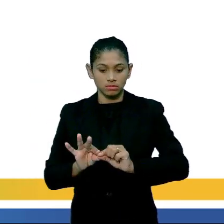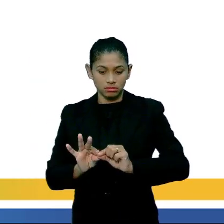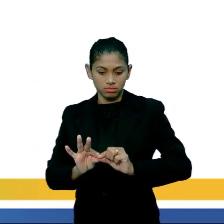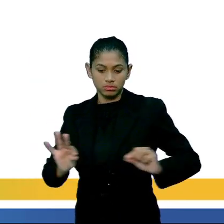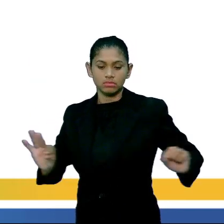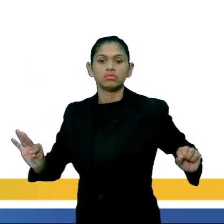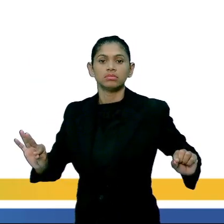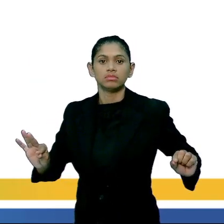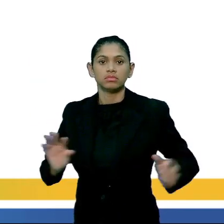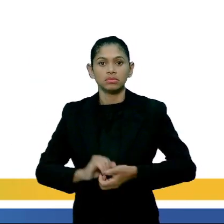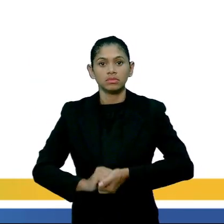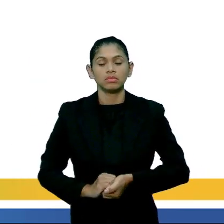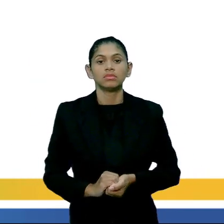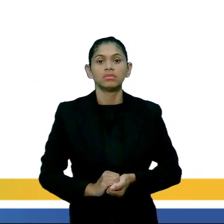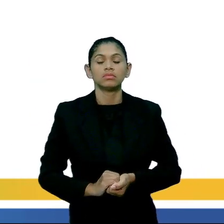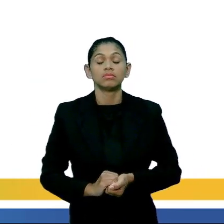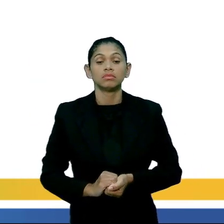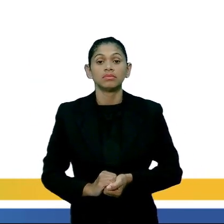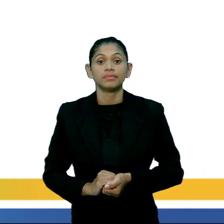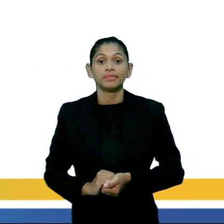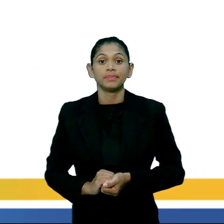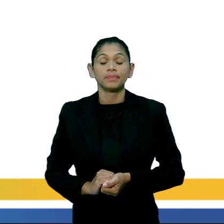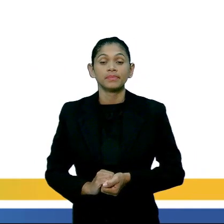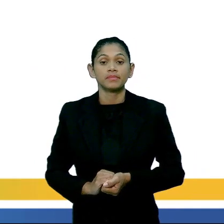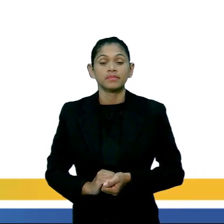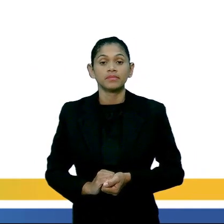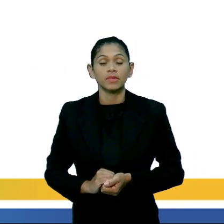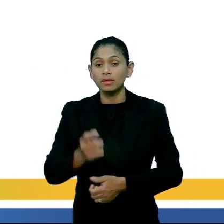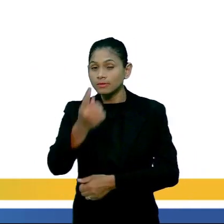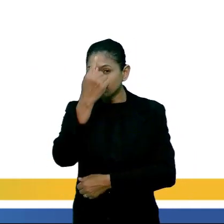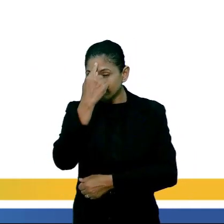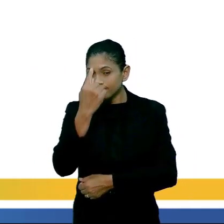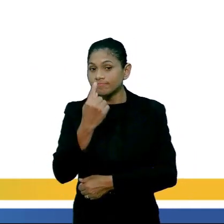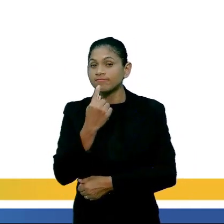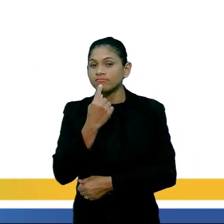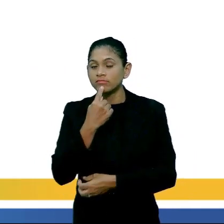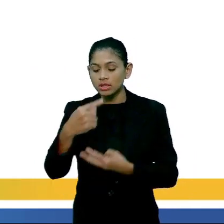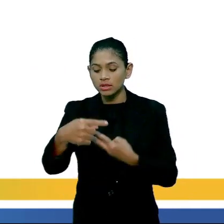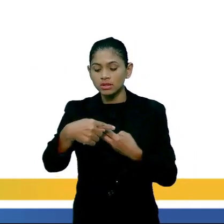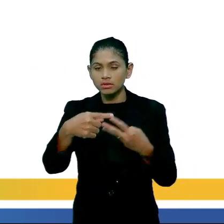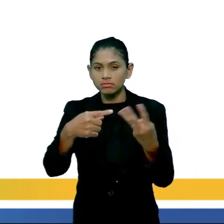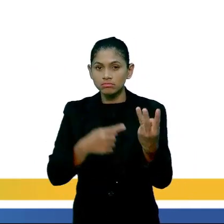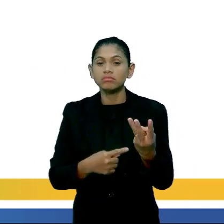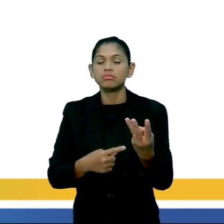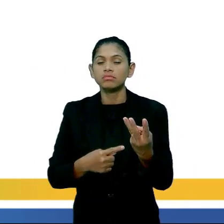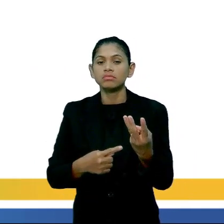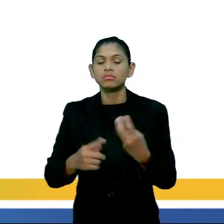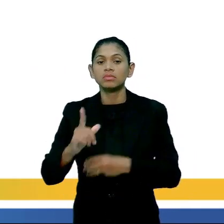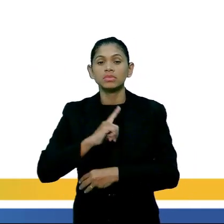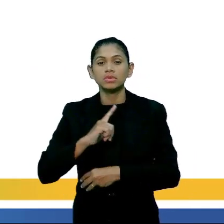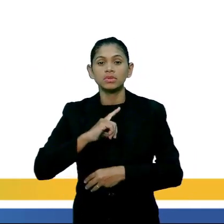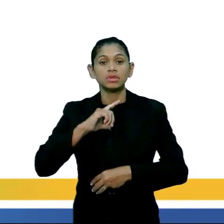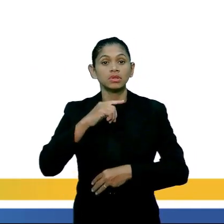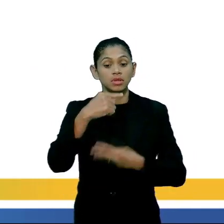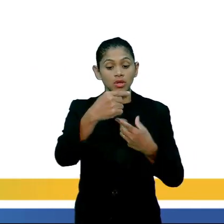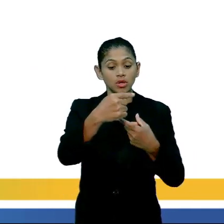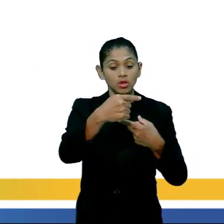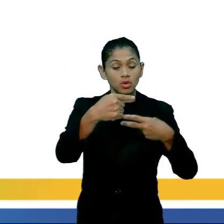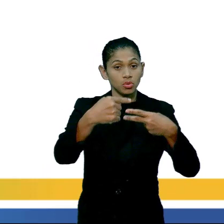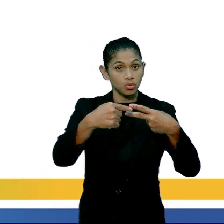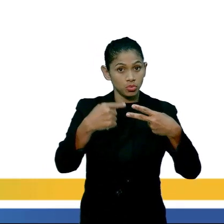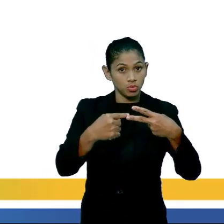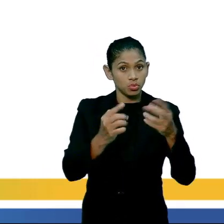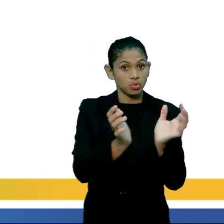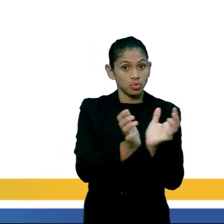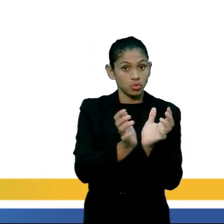comprimento. E essas figuras tridimensionais, elas são divididas em dois grupos, os